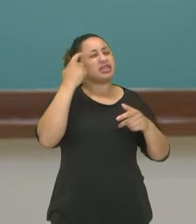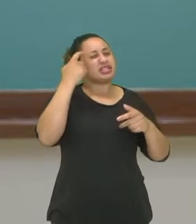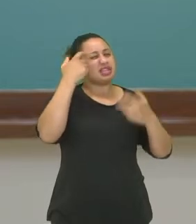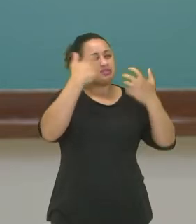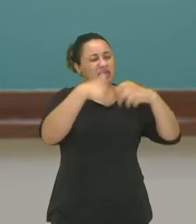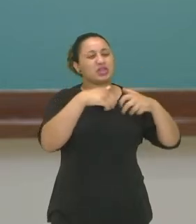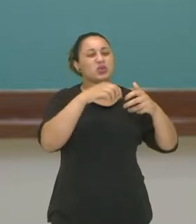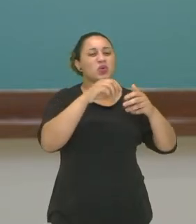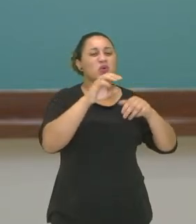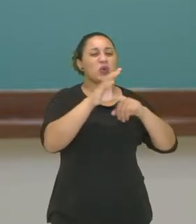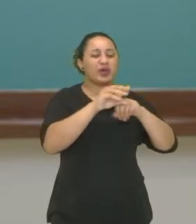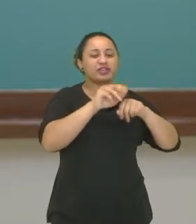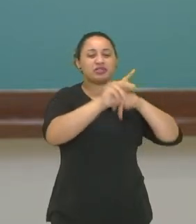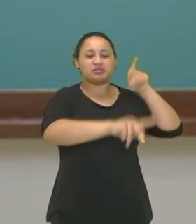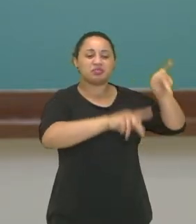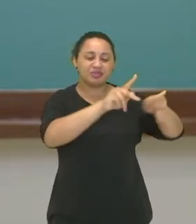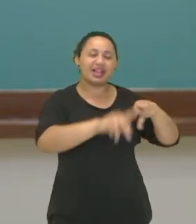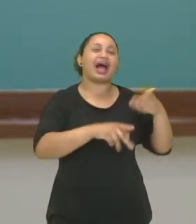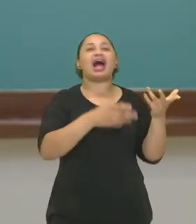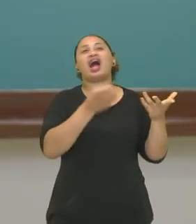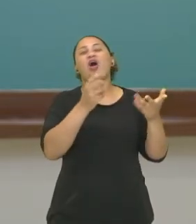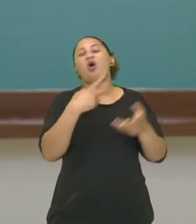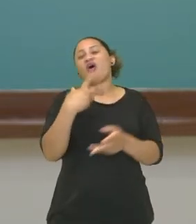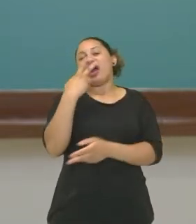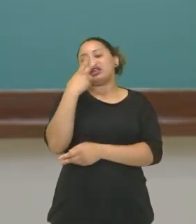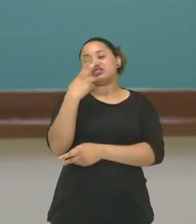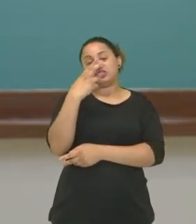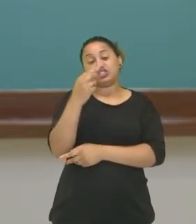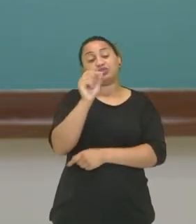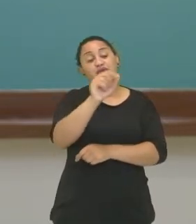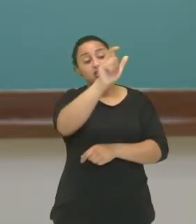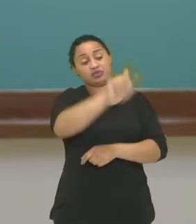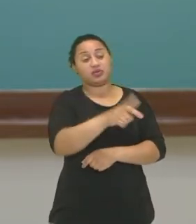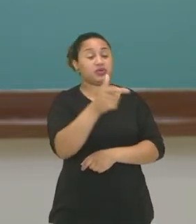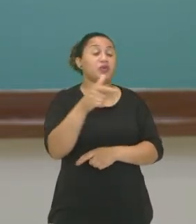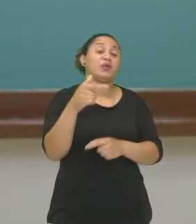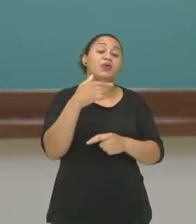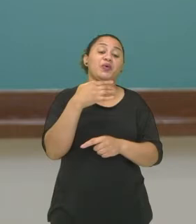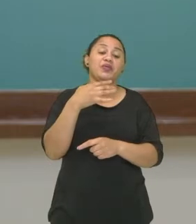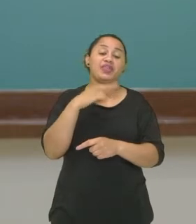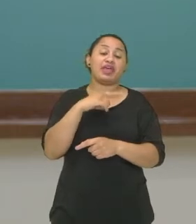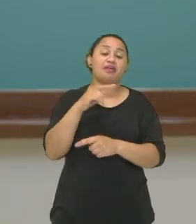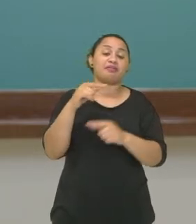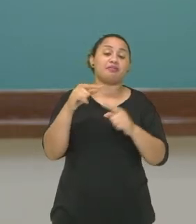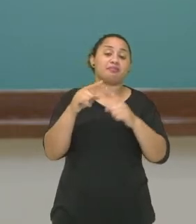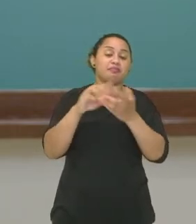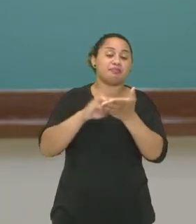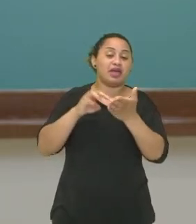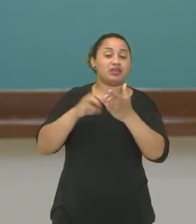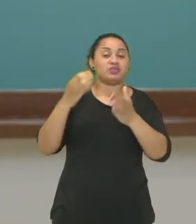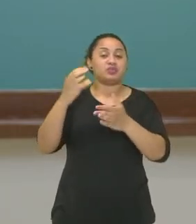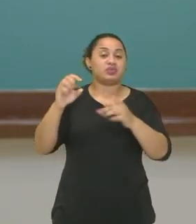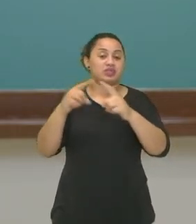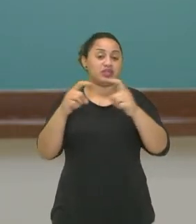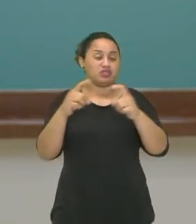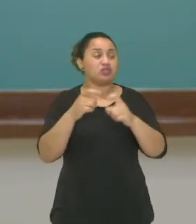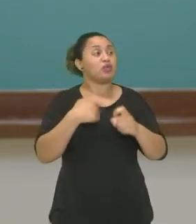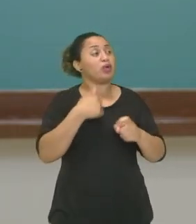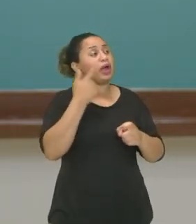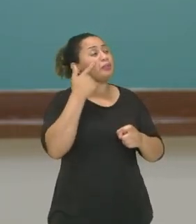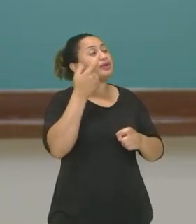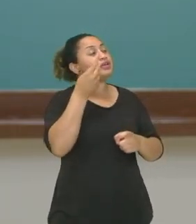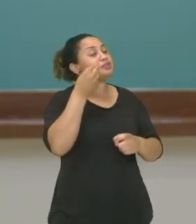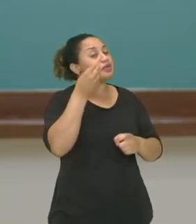método científico, aprendem por observação e por experimentação. Descartes acreditava que nossos sentidos nos